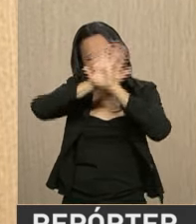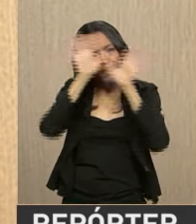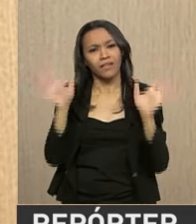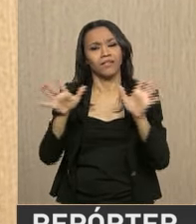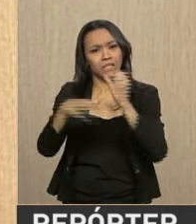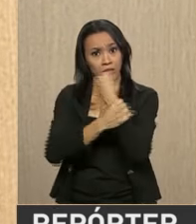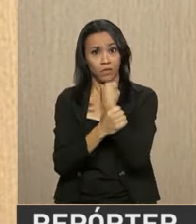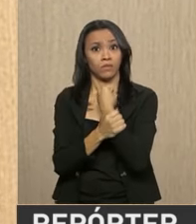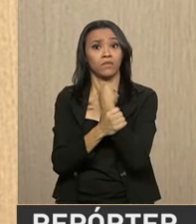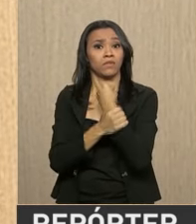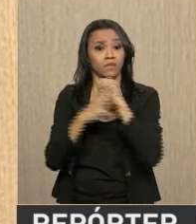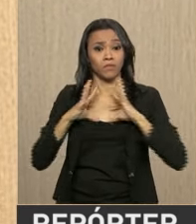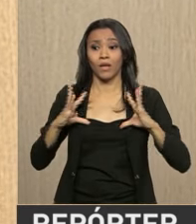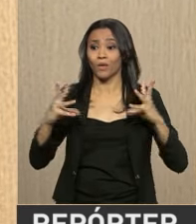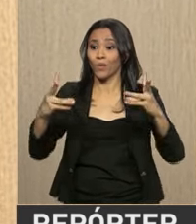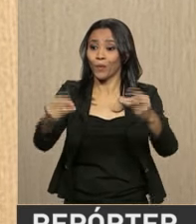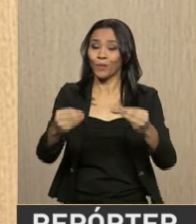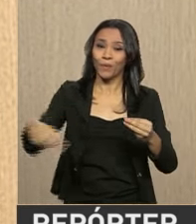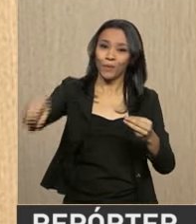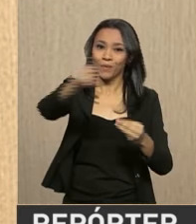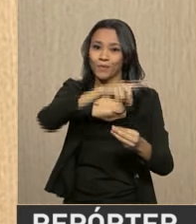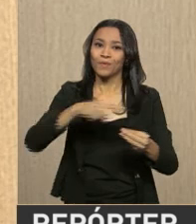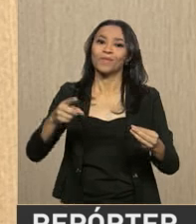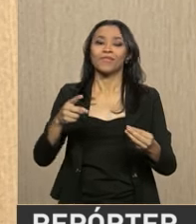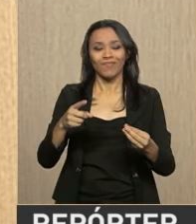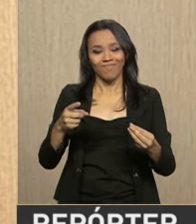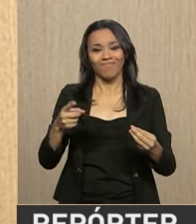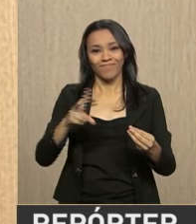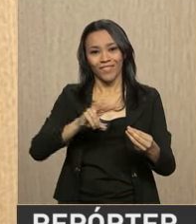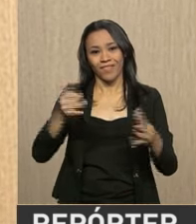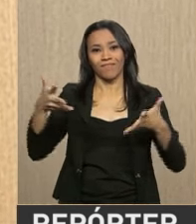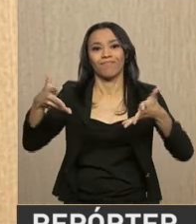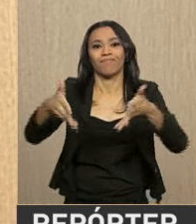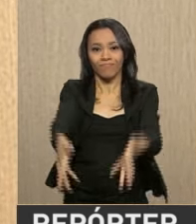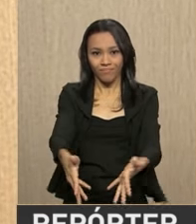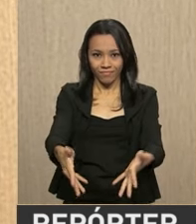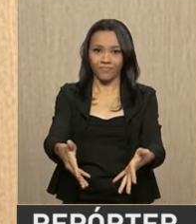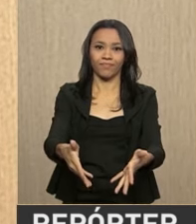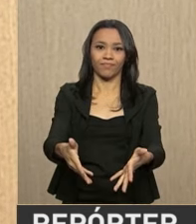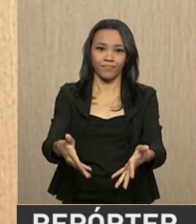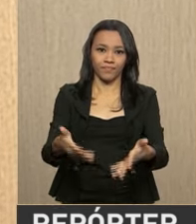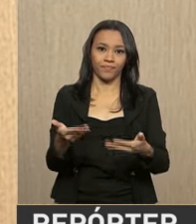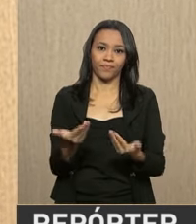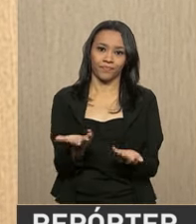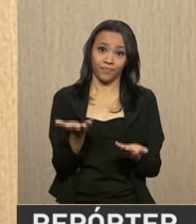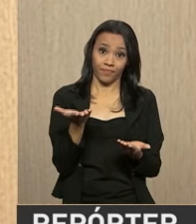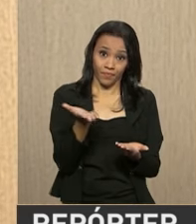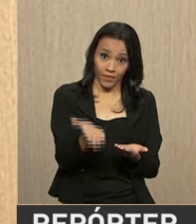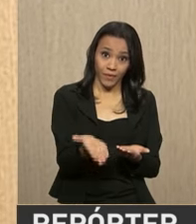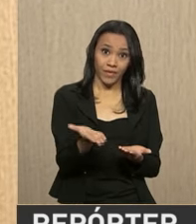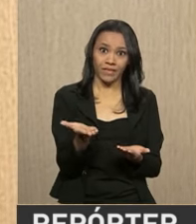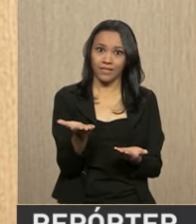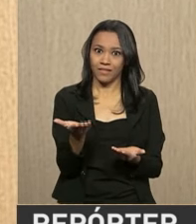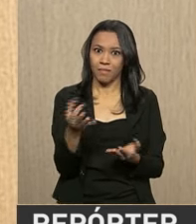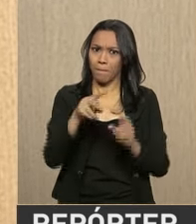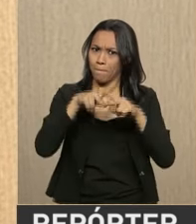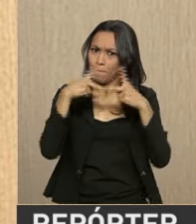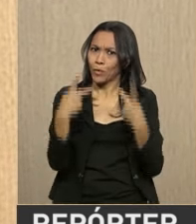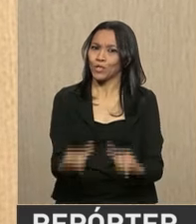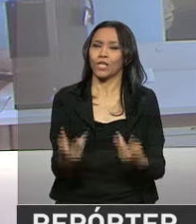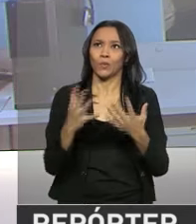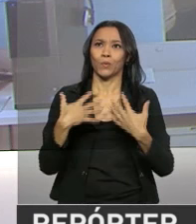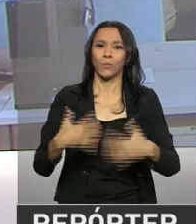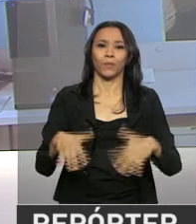segurança para todos aqueles que estão diretamente envolvidos com esse grande projeto